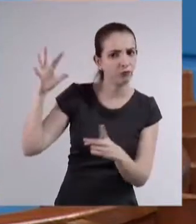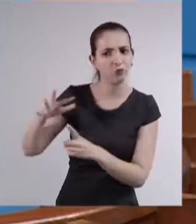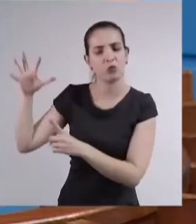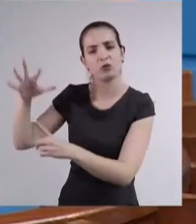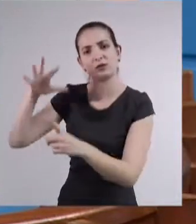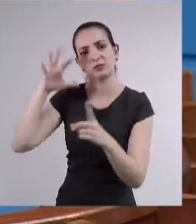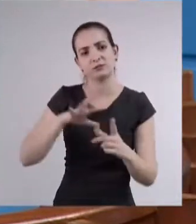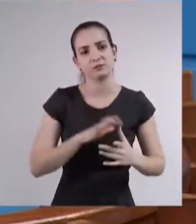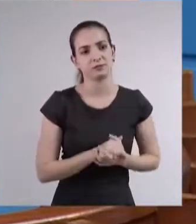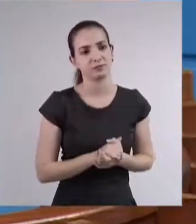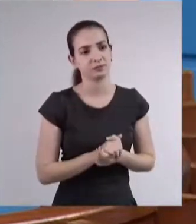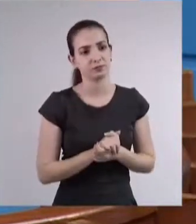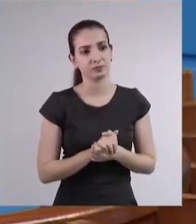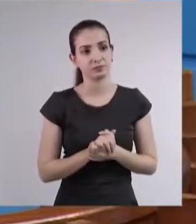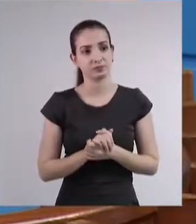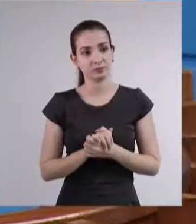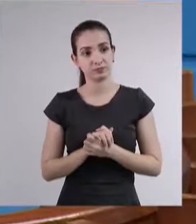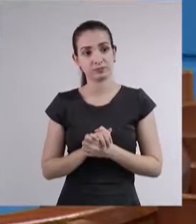onda, né?